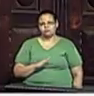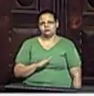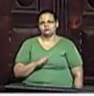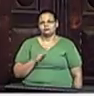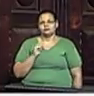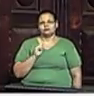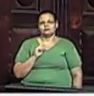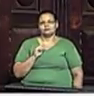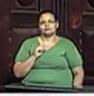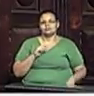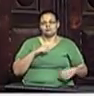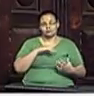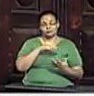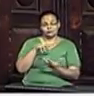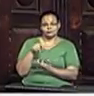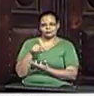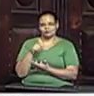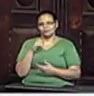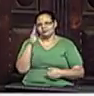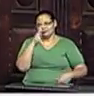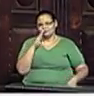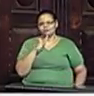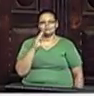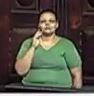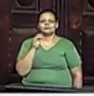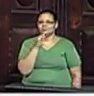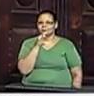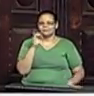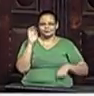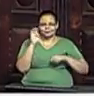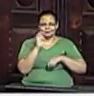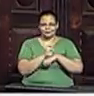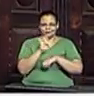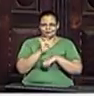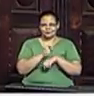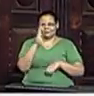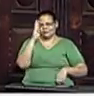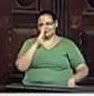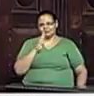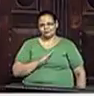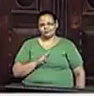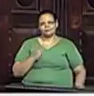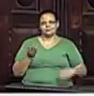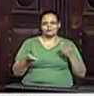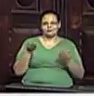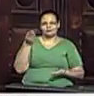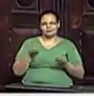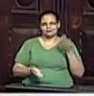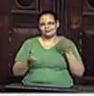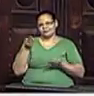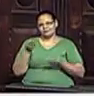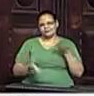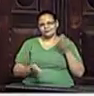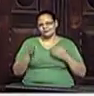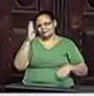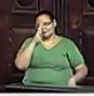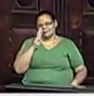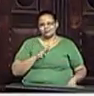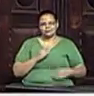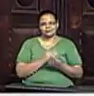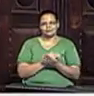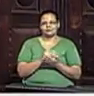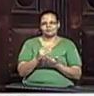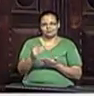história. Porém, os estados brasileiros começam a se equilibrar e o Brasil